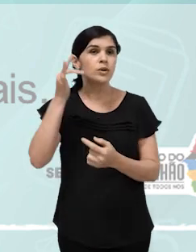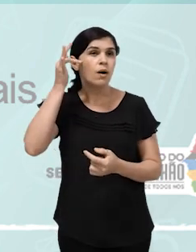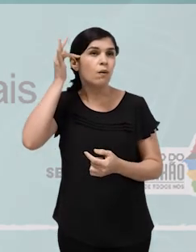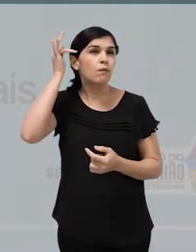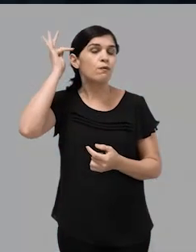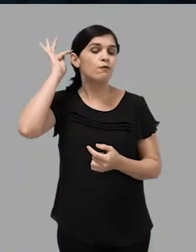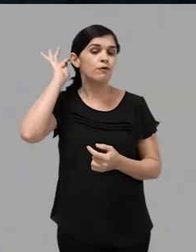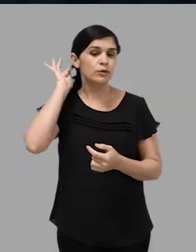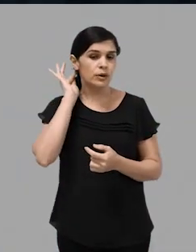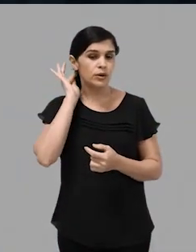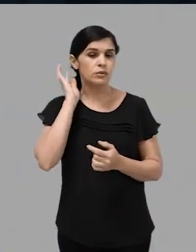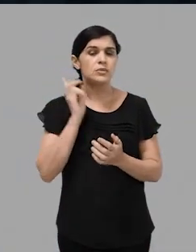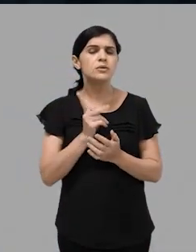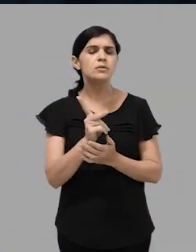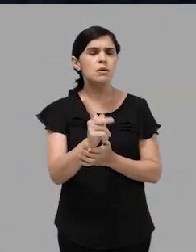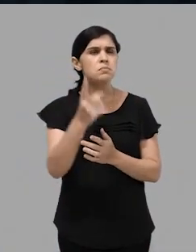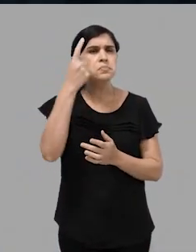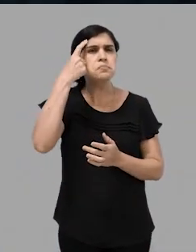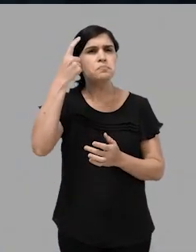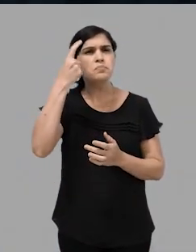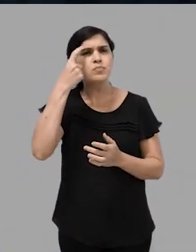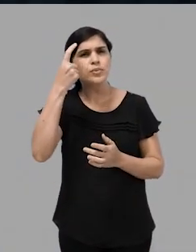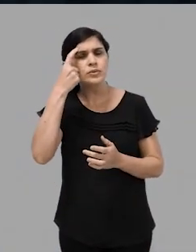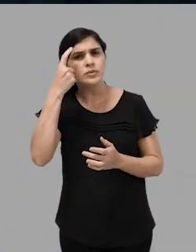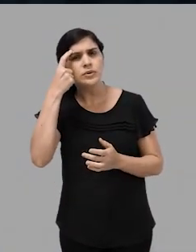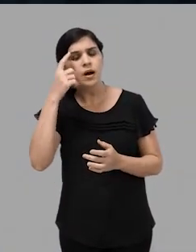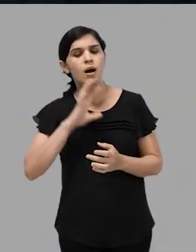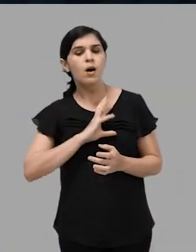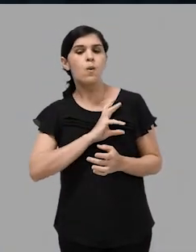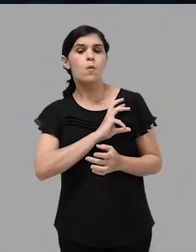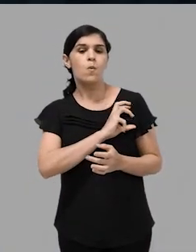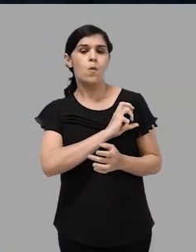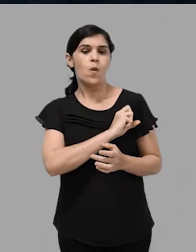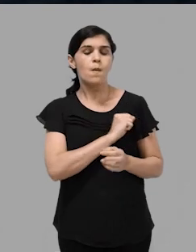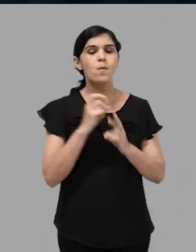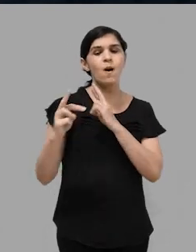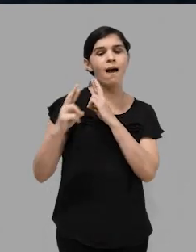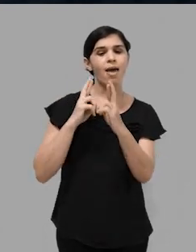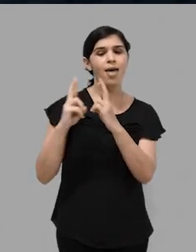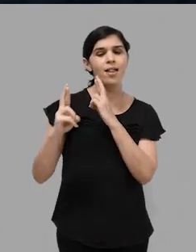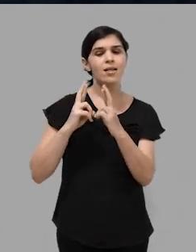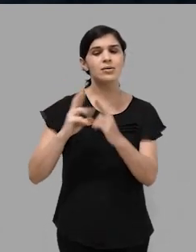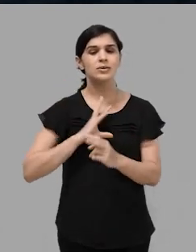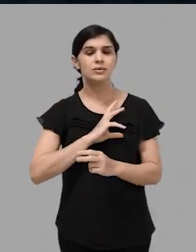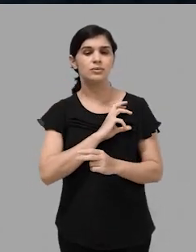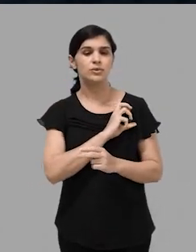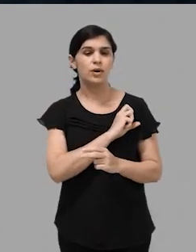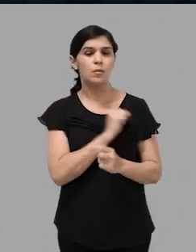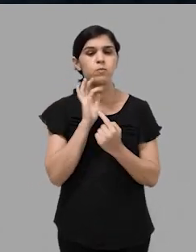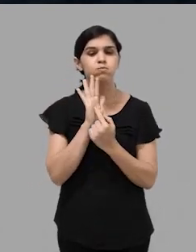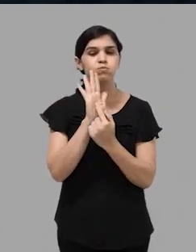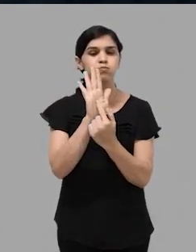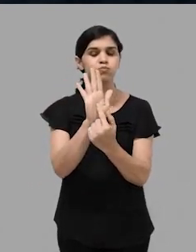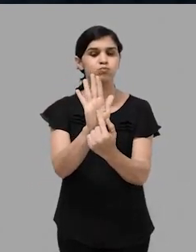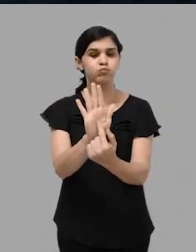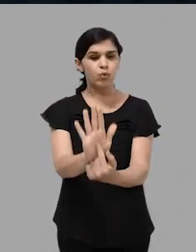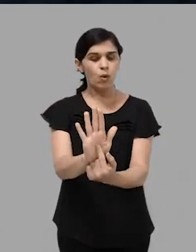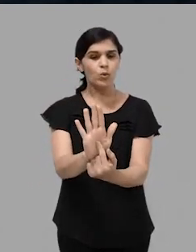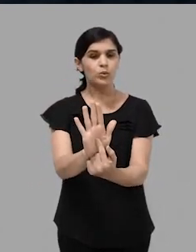de amor, né, de relacionamento afetivo no trovadorismo, é o reflexo da